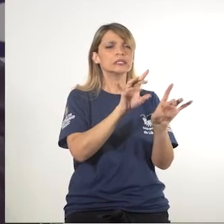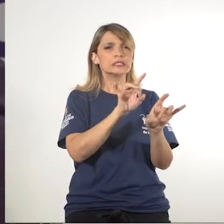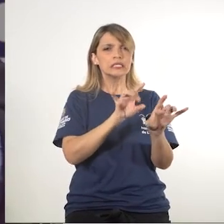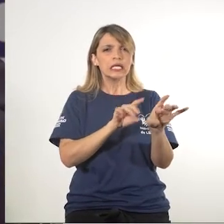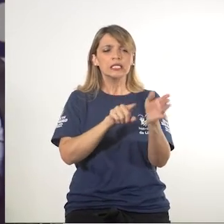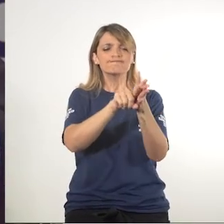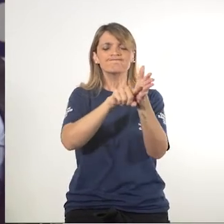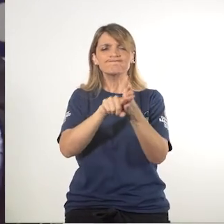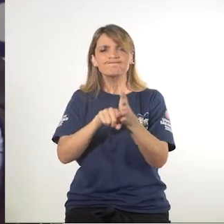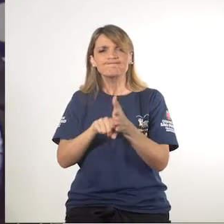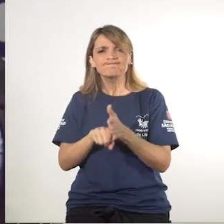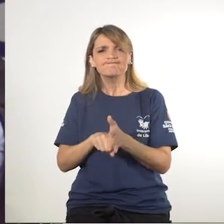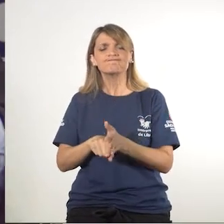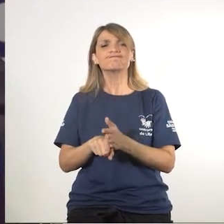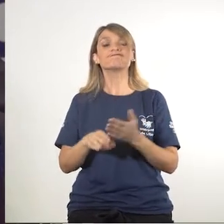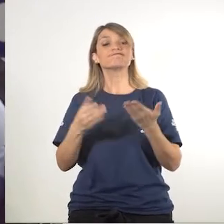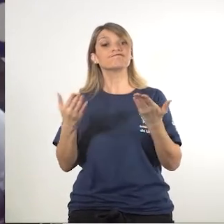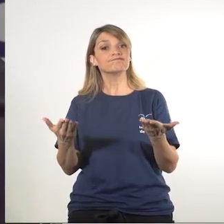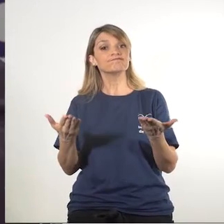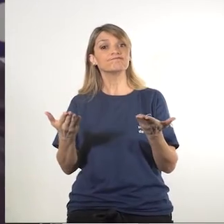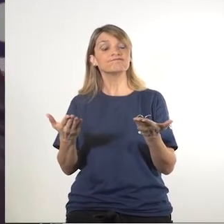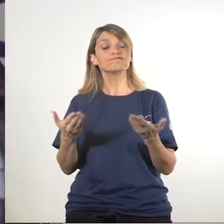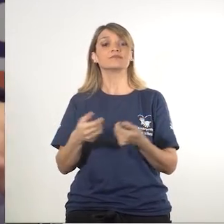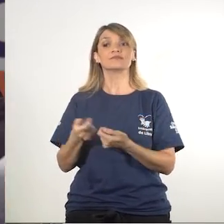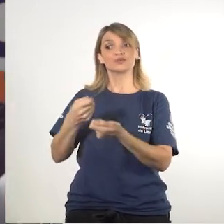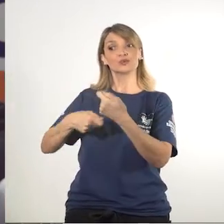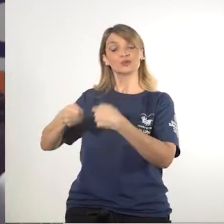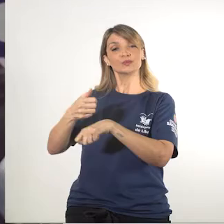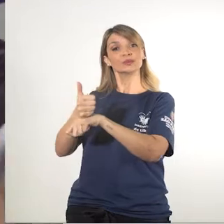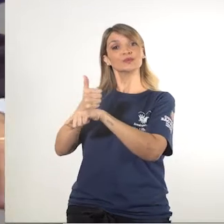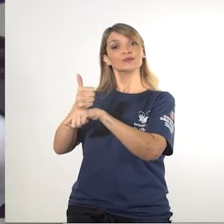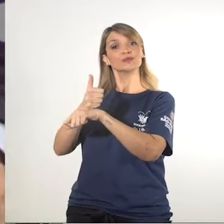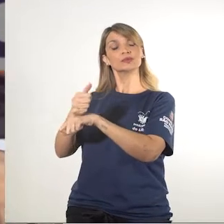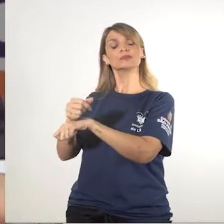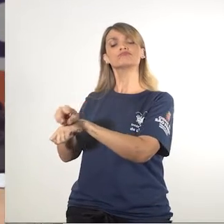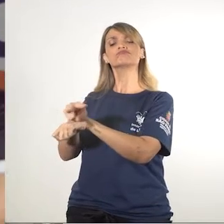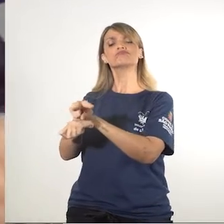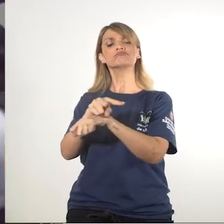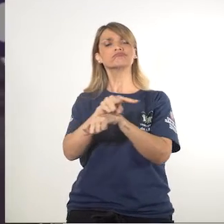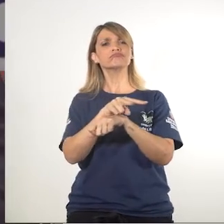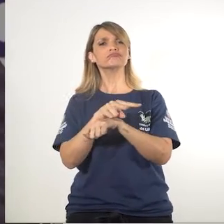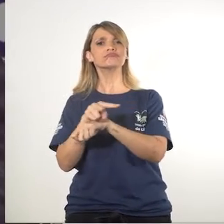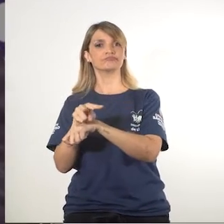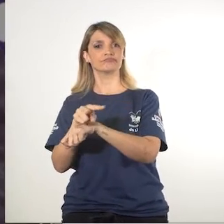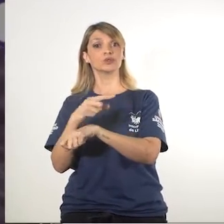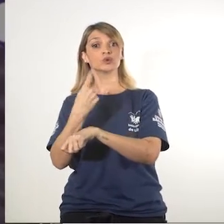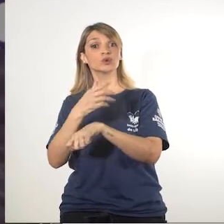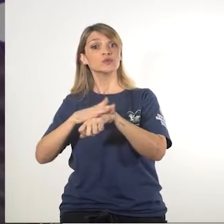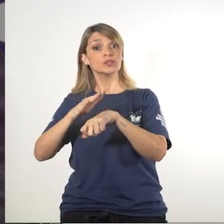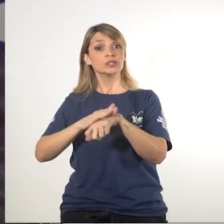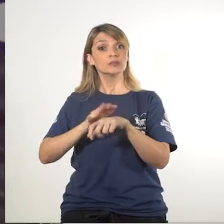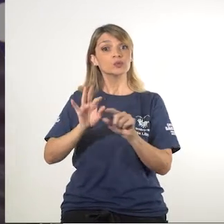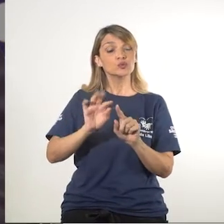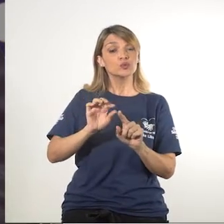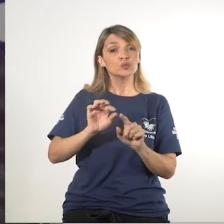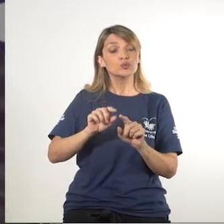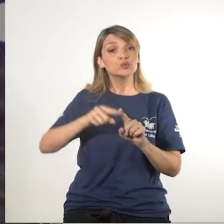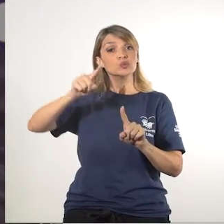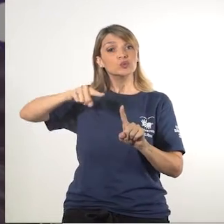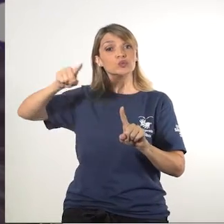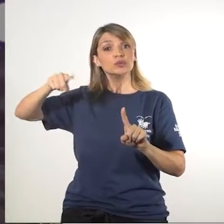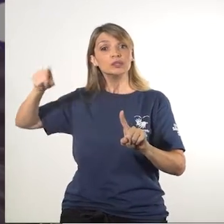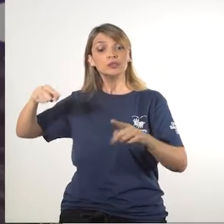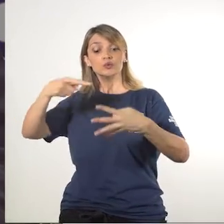e o senhor, que é economista dos bons, né, supervisionou, e nós construímos aqui um índice com basicamente